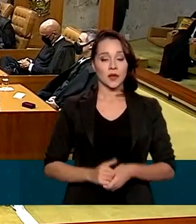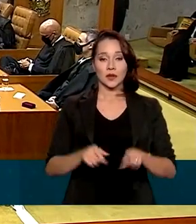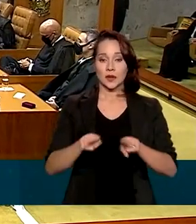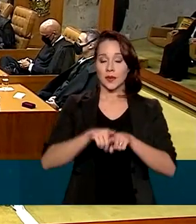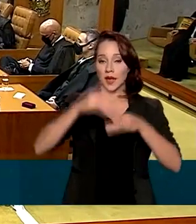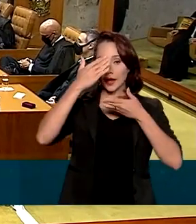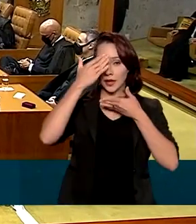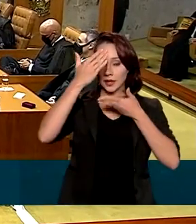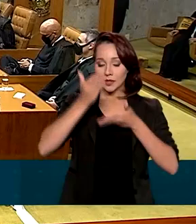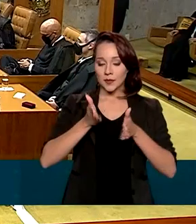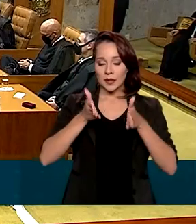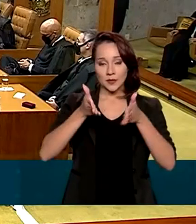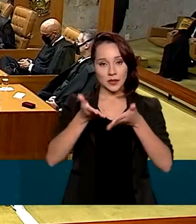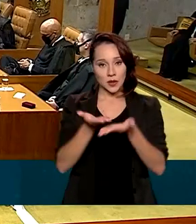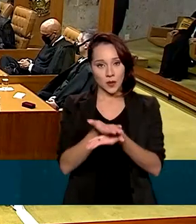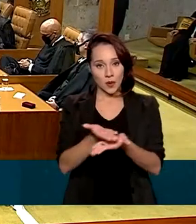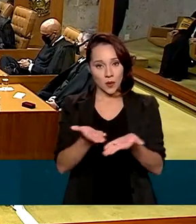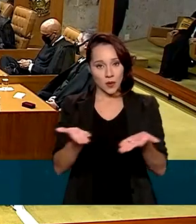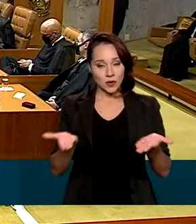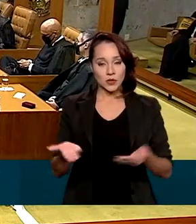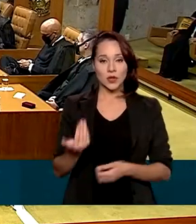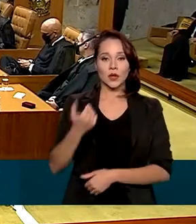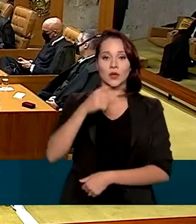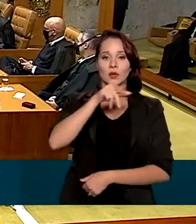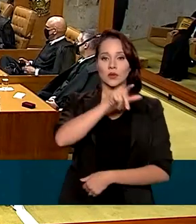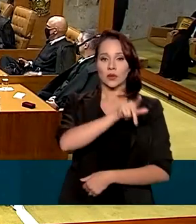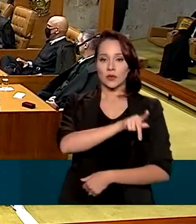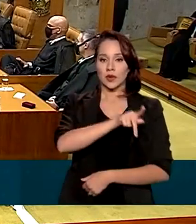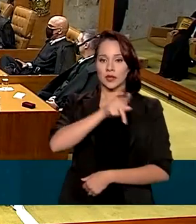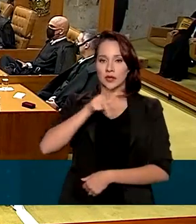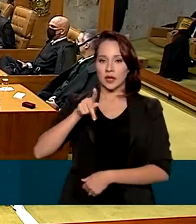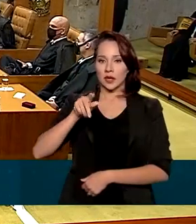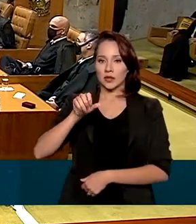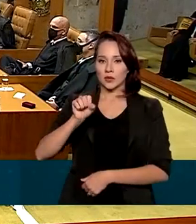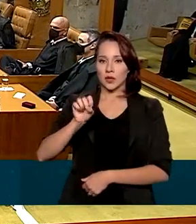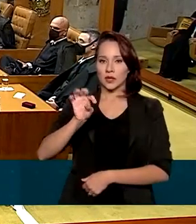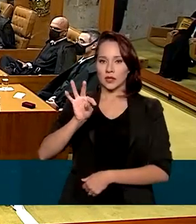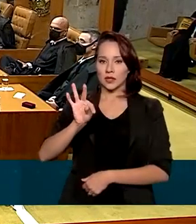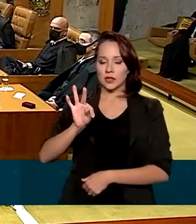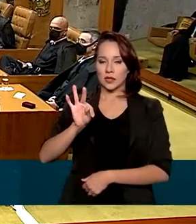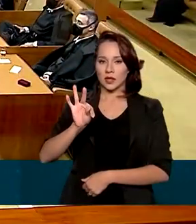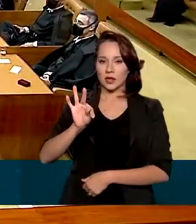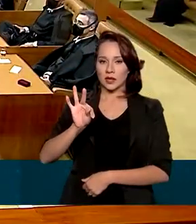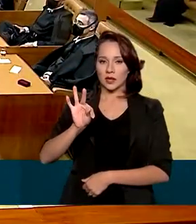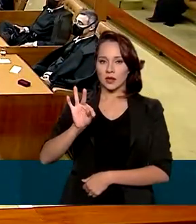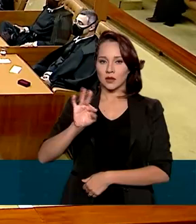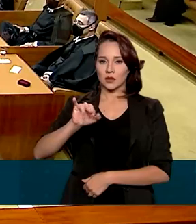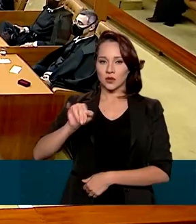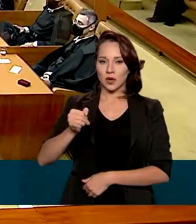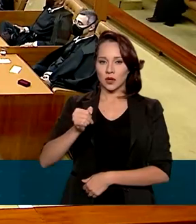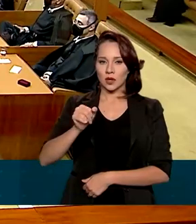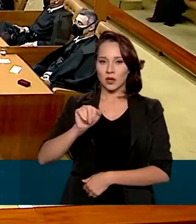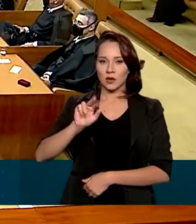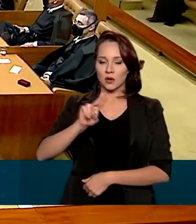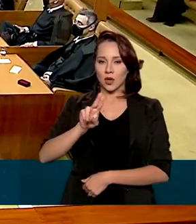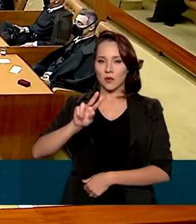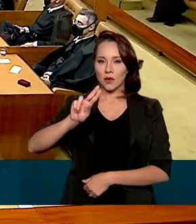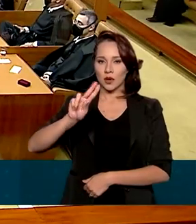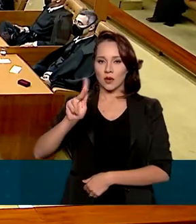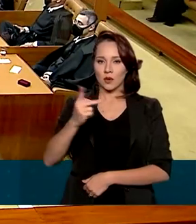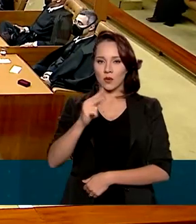a presença de Sua Excelência, o Presidente Superior do Tribunal de Justiça, ministro Humberto Martins, da pessoa de